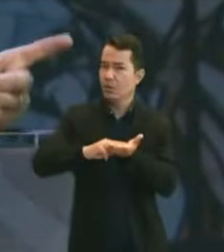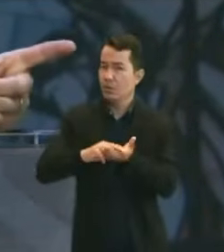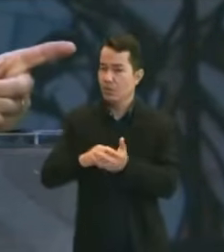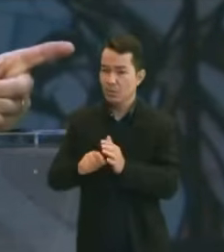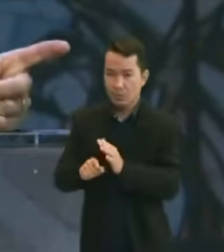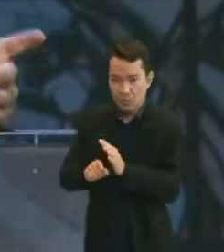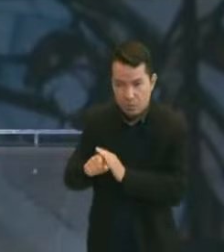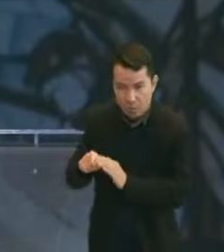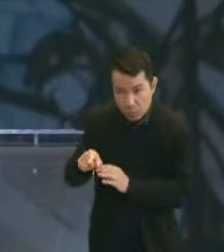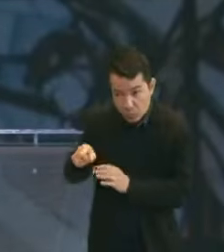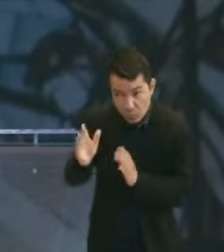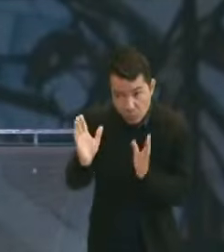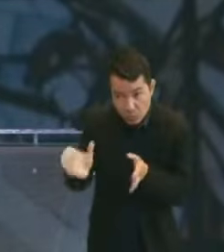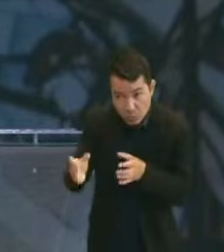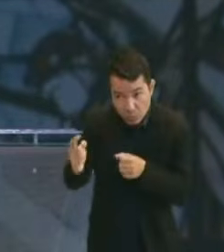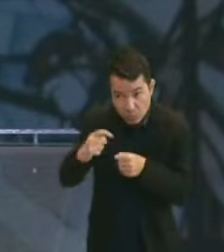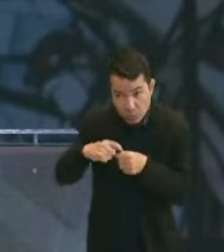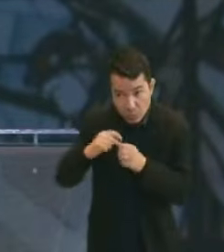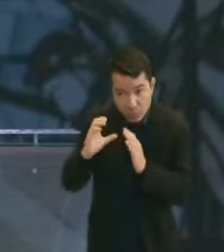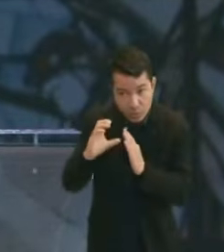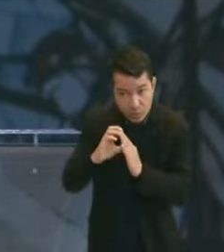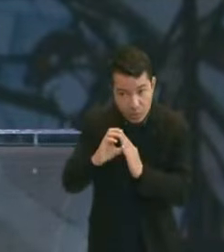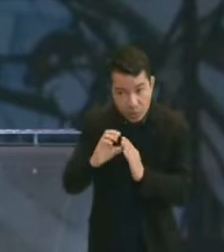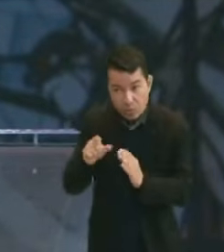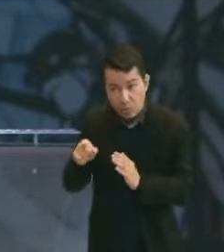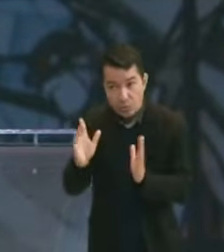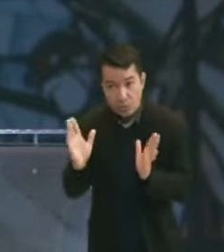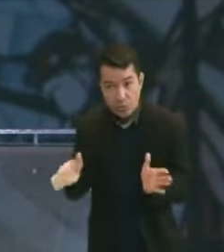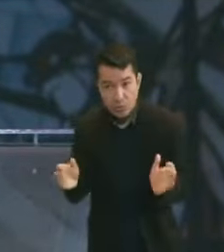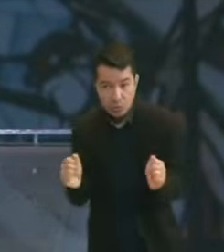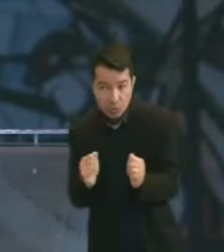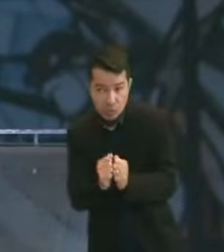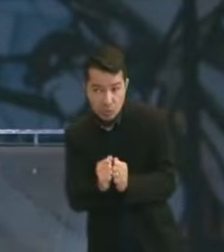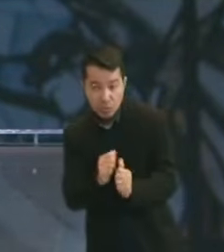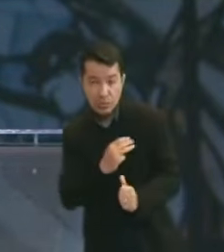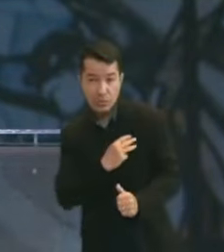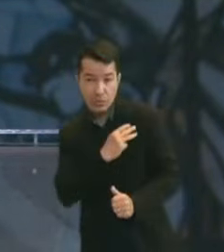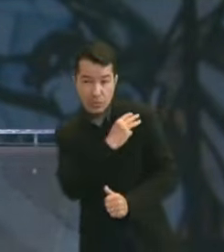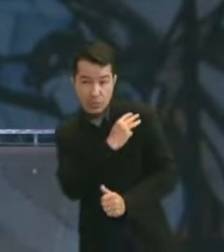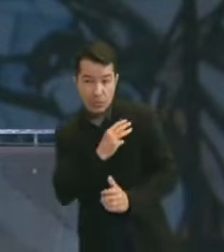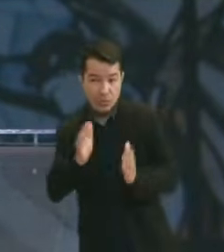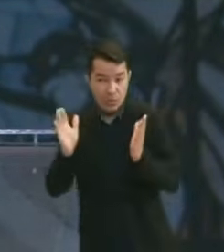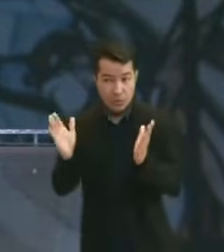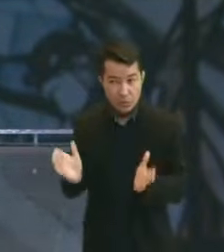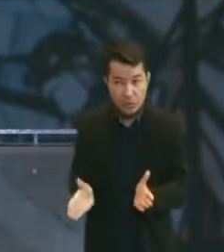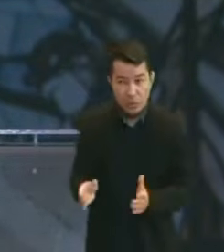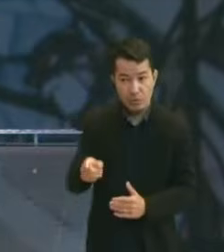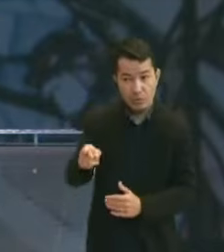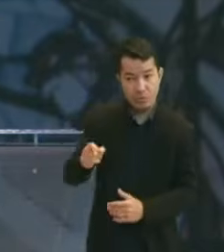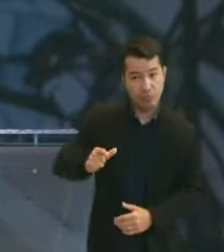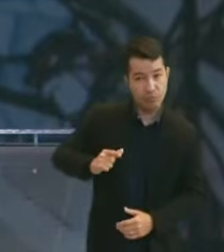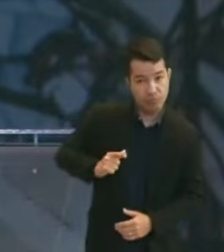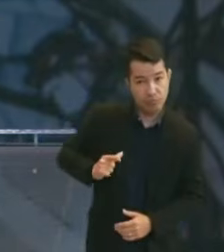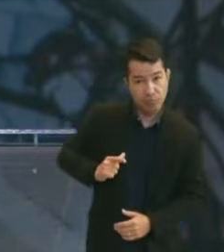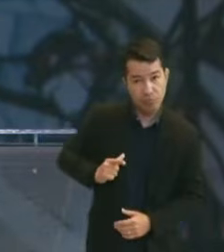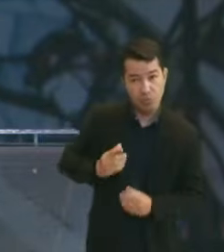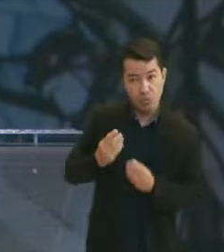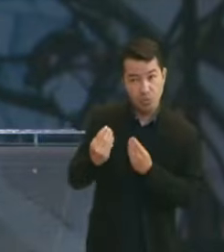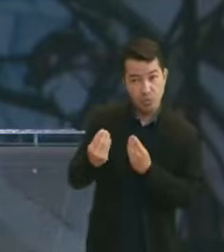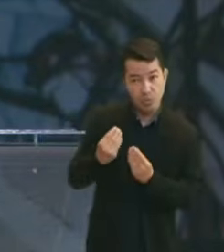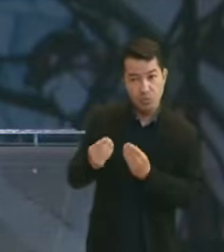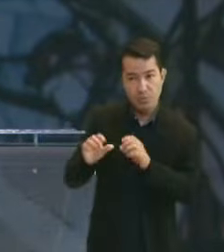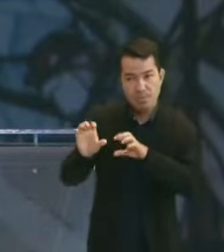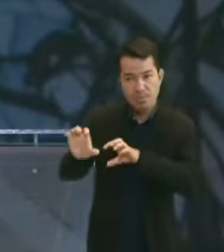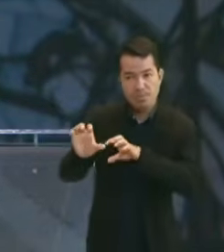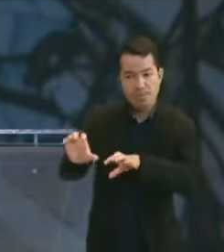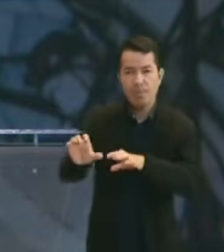numa célula e ela vai estar engajada num ministério nesse período, nesse fechamento de um ciclo. Para que isso não